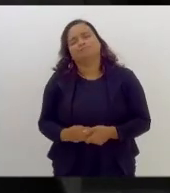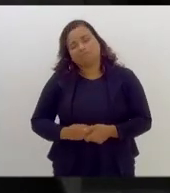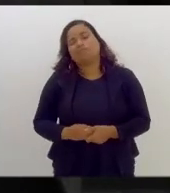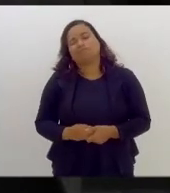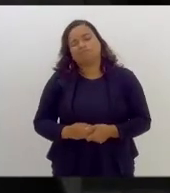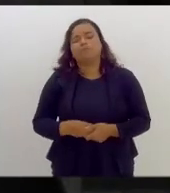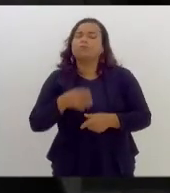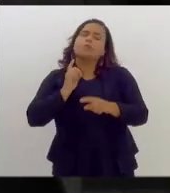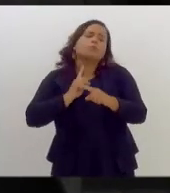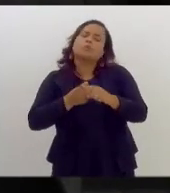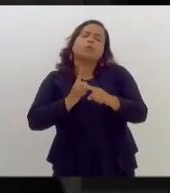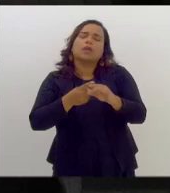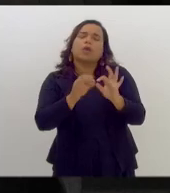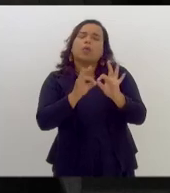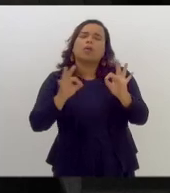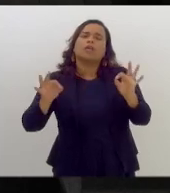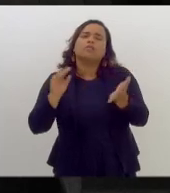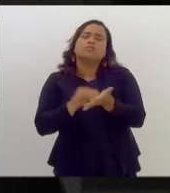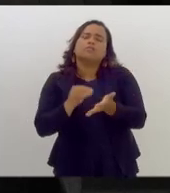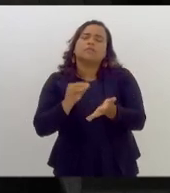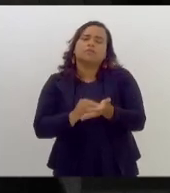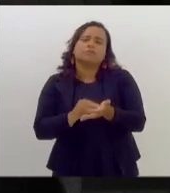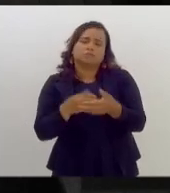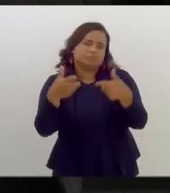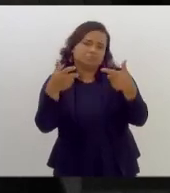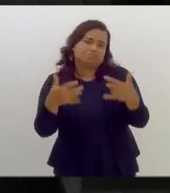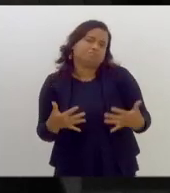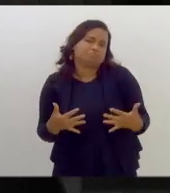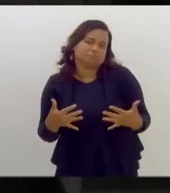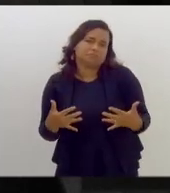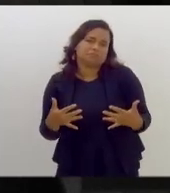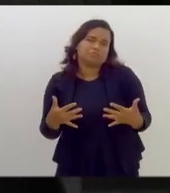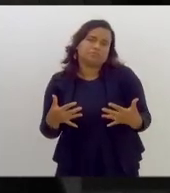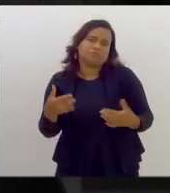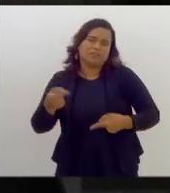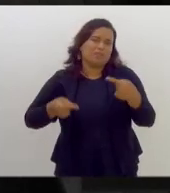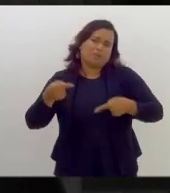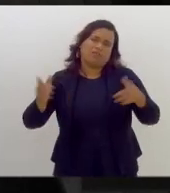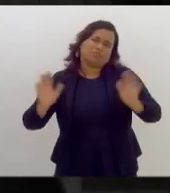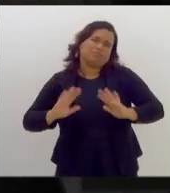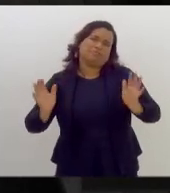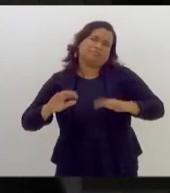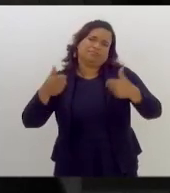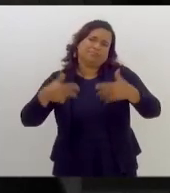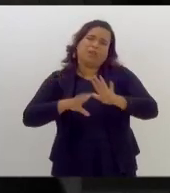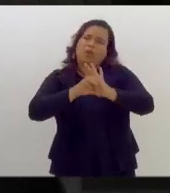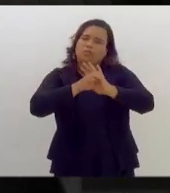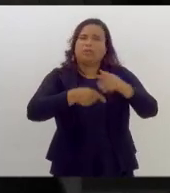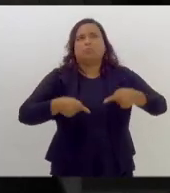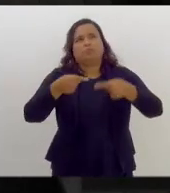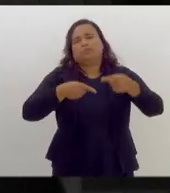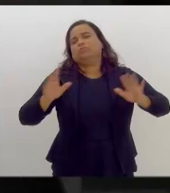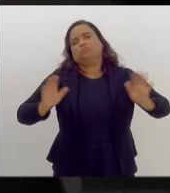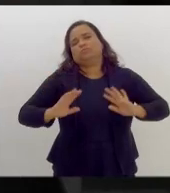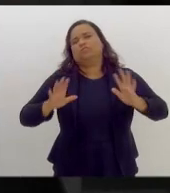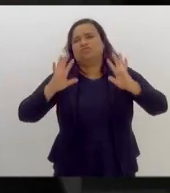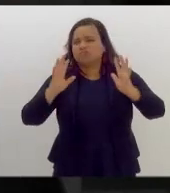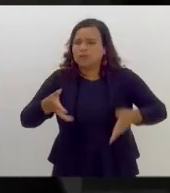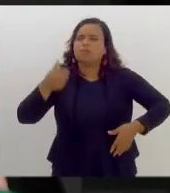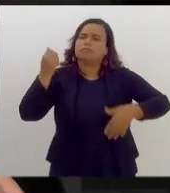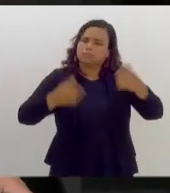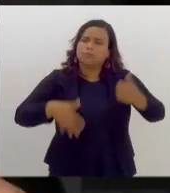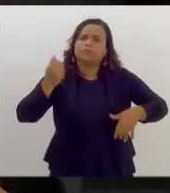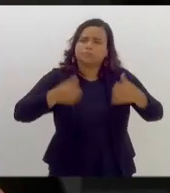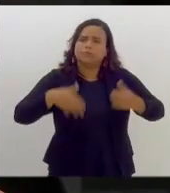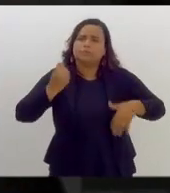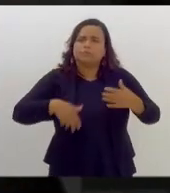começo com a falta de coerência? Não vou aqui de novo refazer o debate conceitual e político, que já fiz em algumas oportunidades,